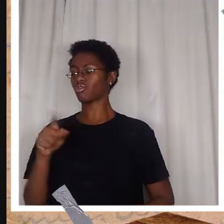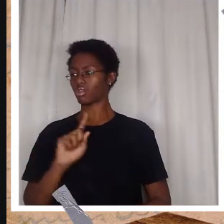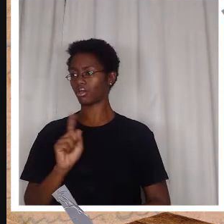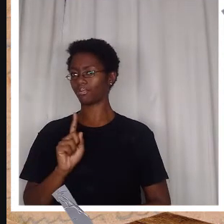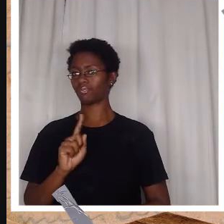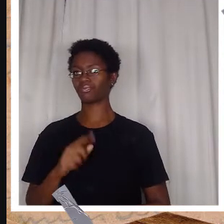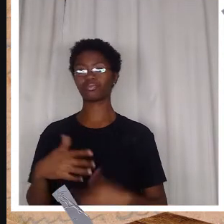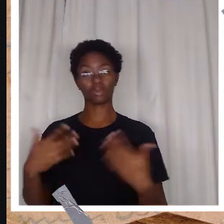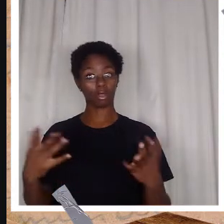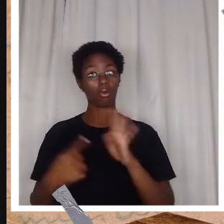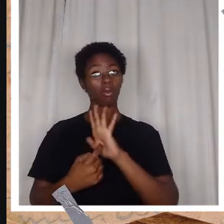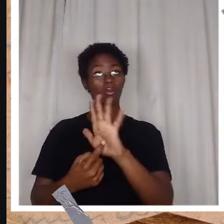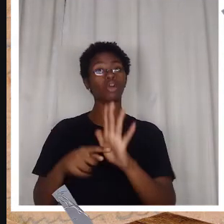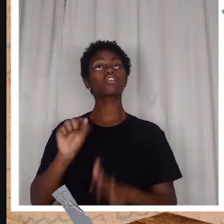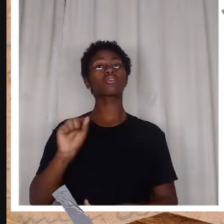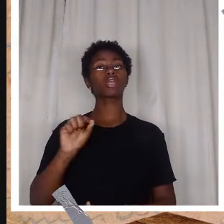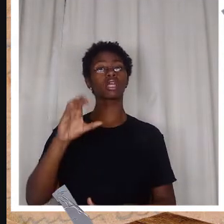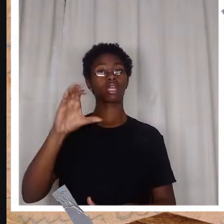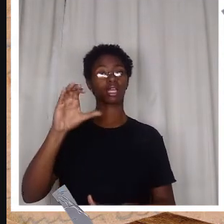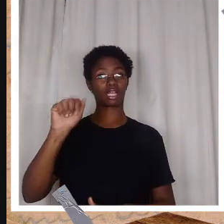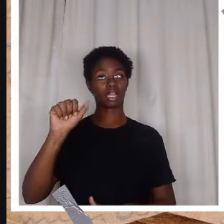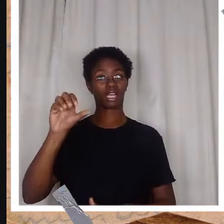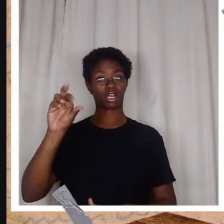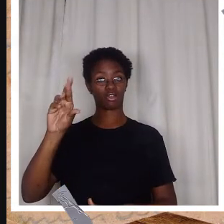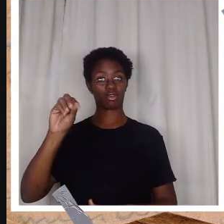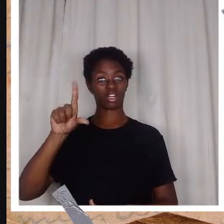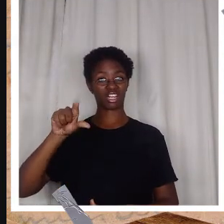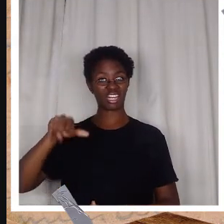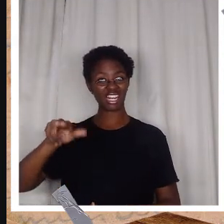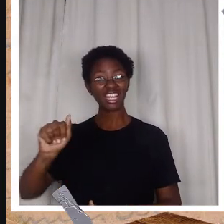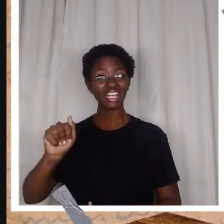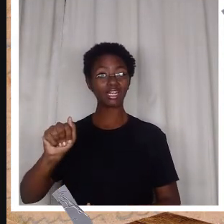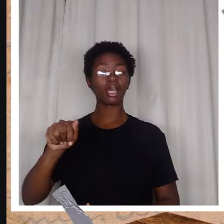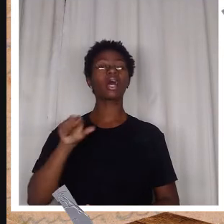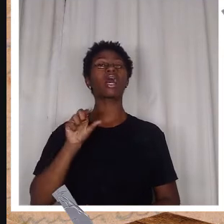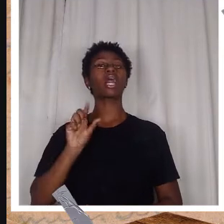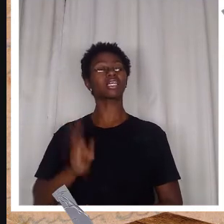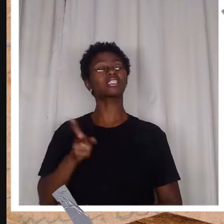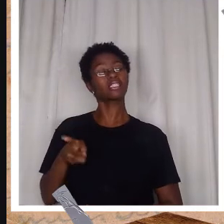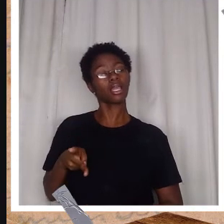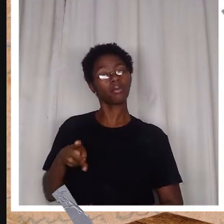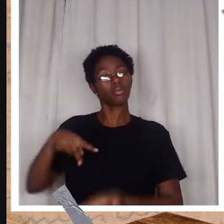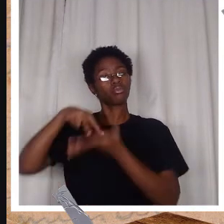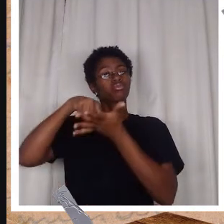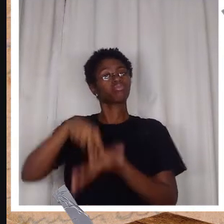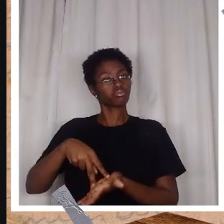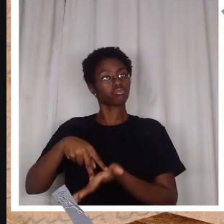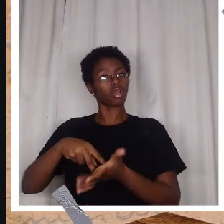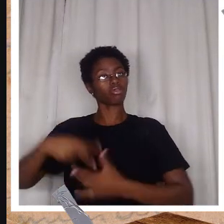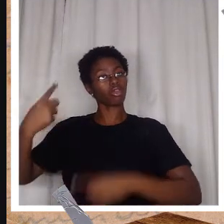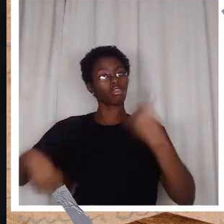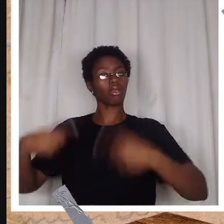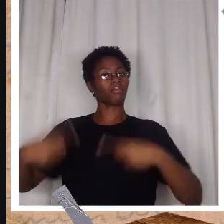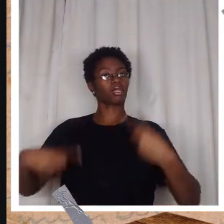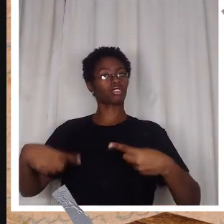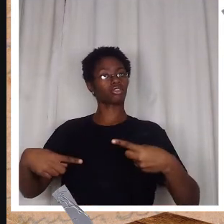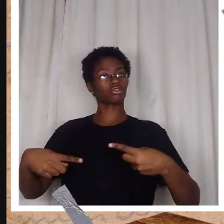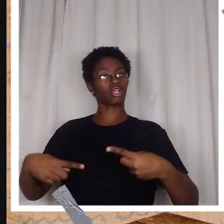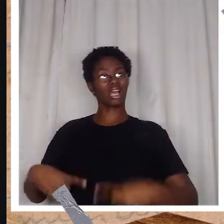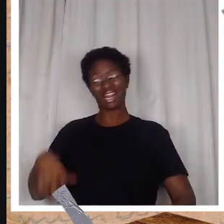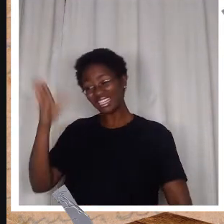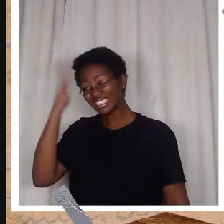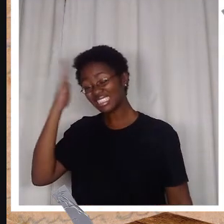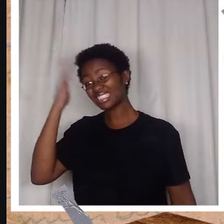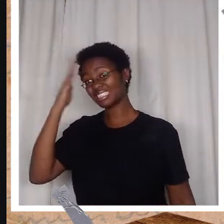em quase 60 anos. Carolina era tão ciosa do personagem que criou para si, que chegou a